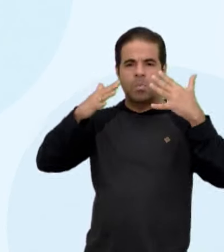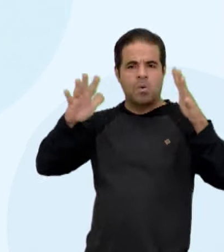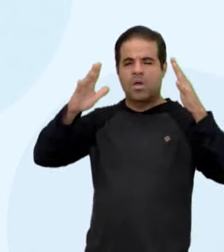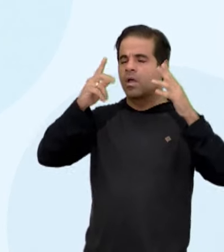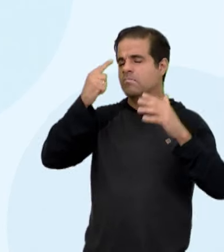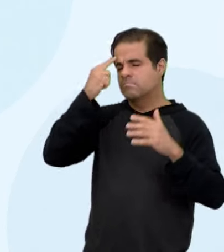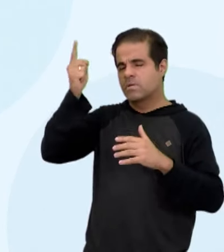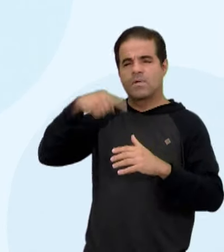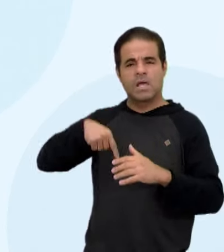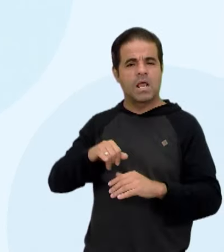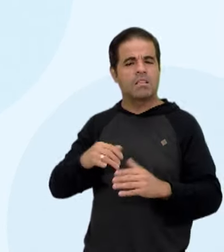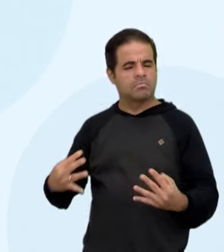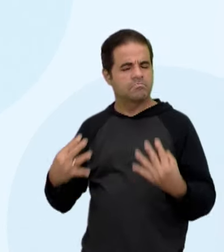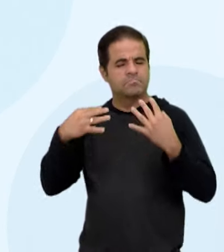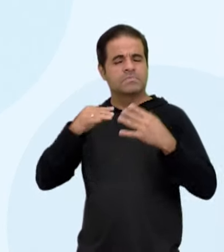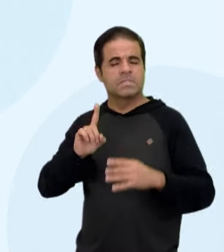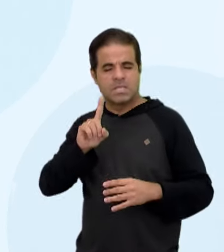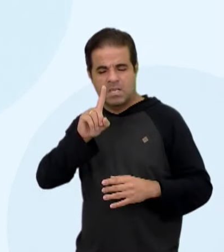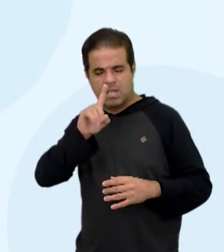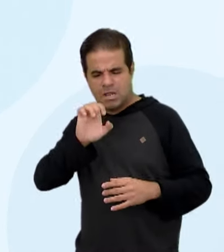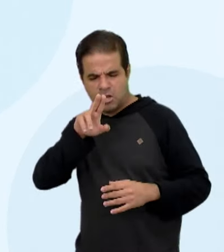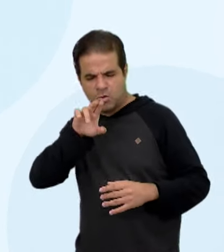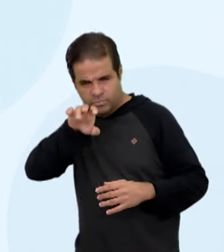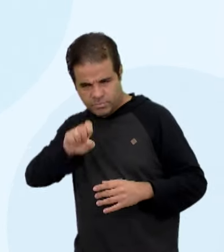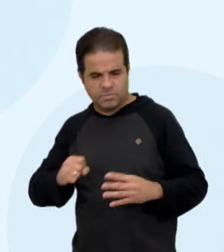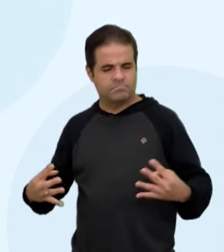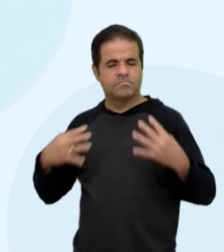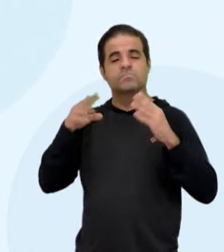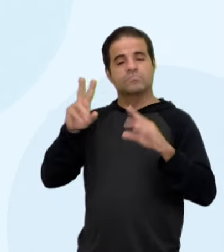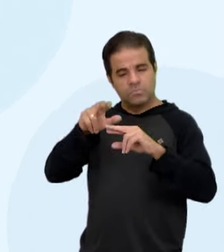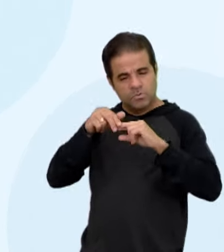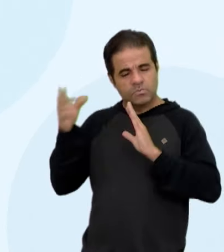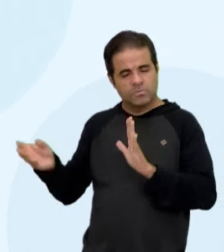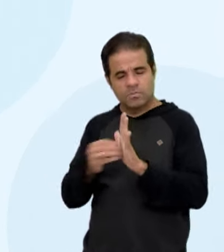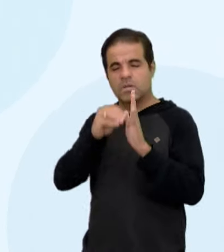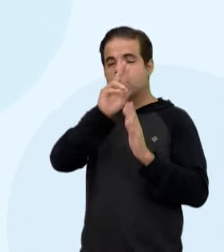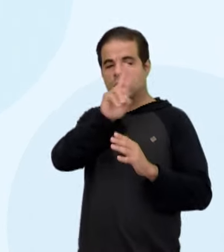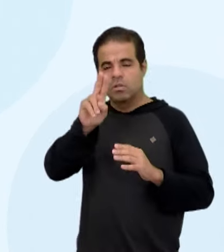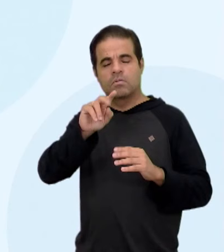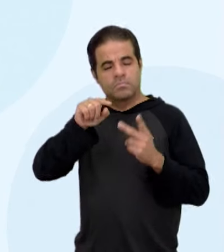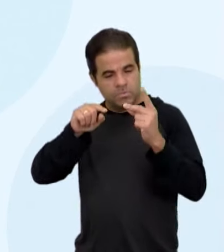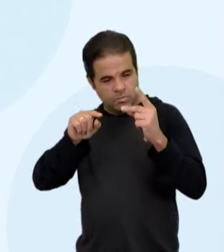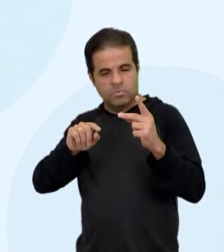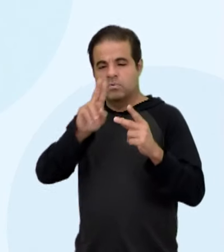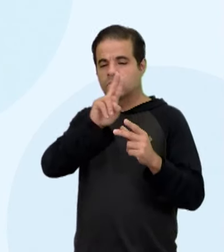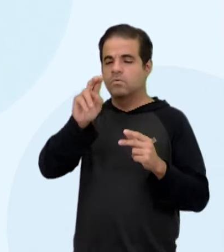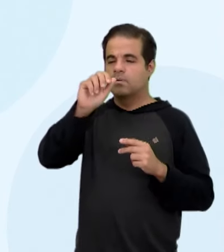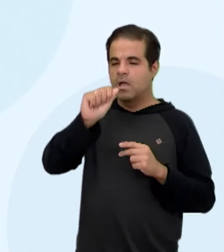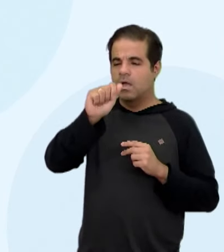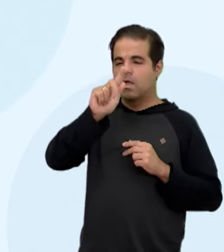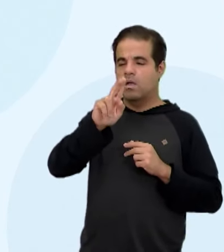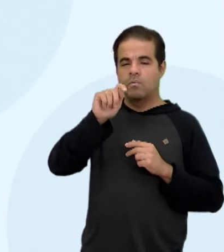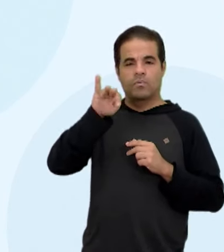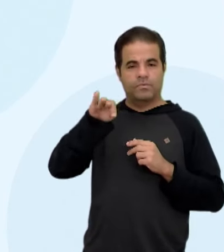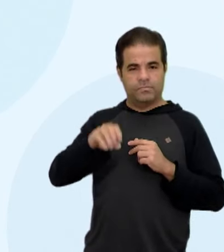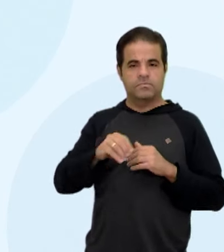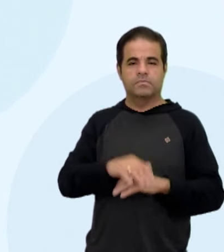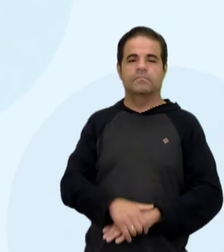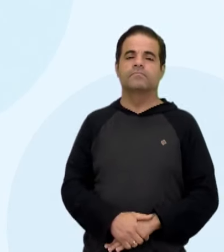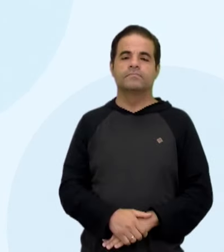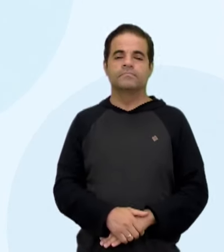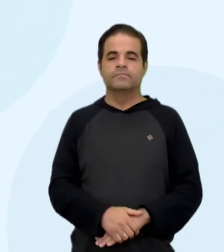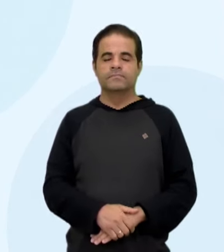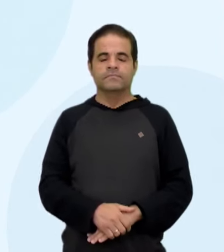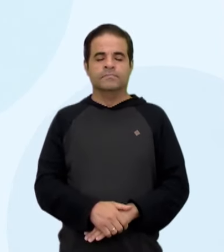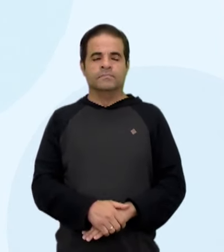praticamente deuses, tá? Por isso que eles colocavam o nome Augusto nos seus sobrenomes. Bem, vamos avançar